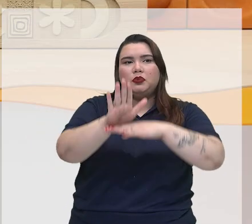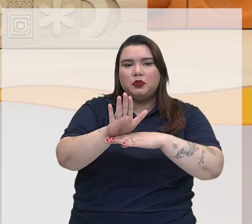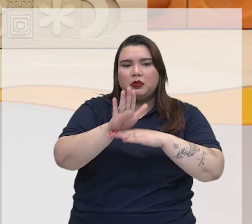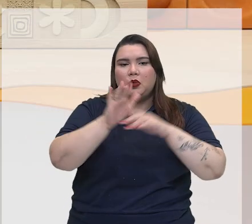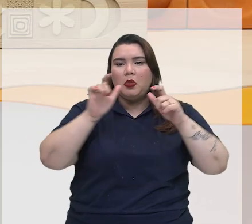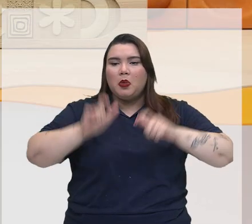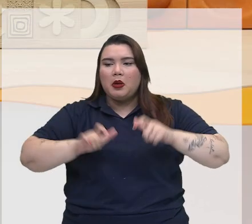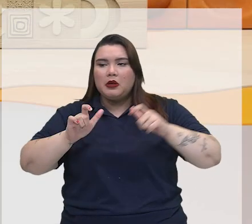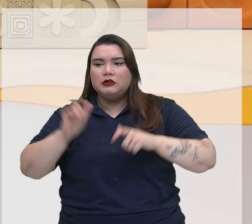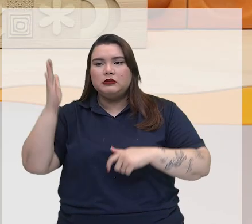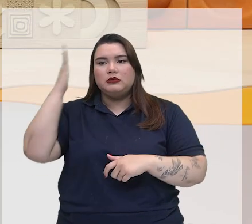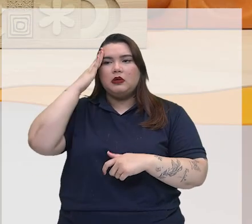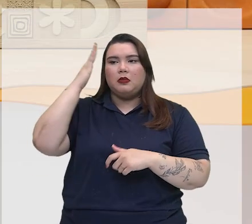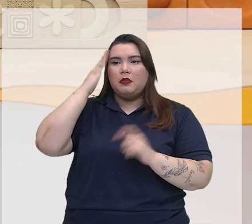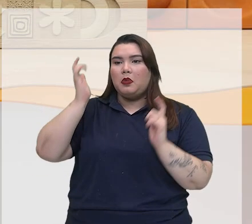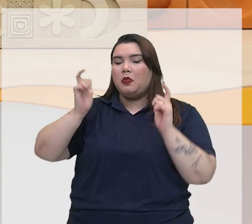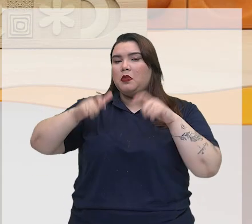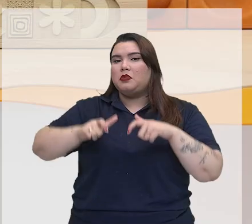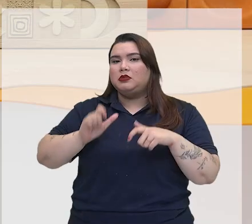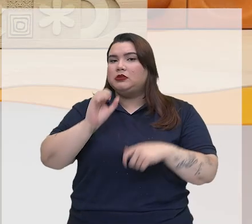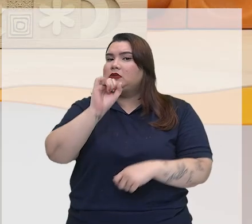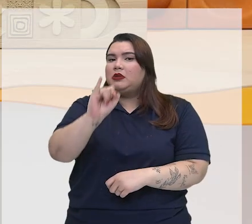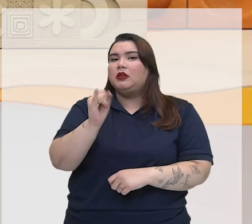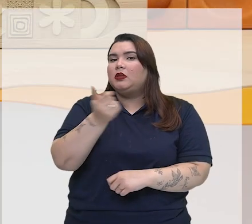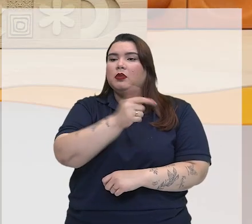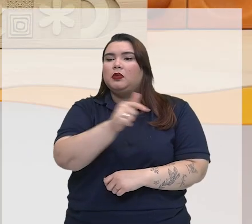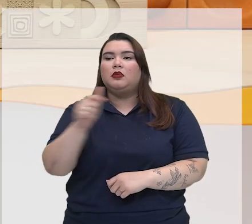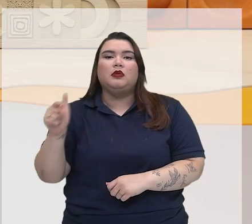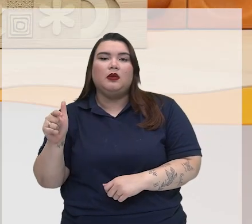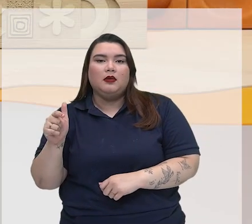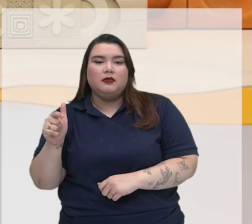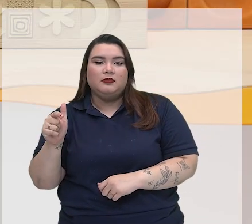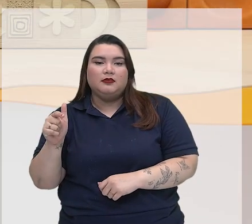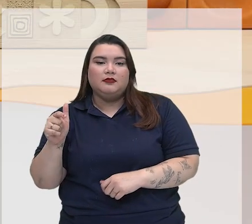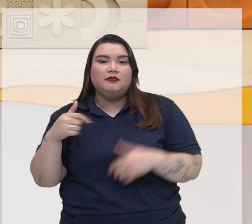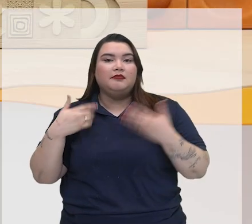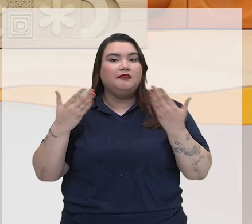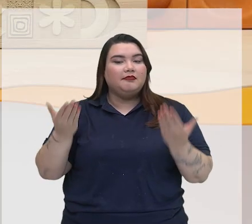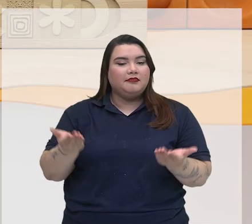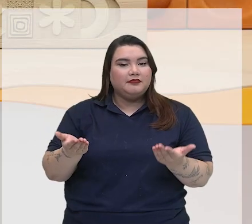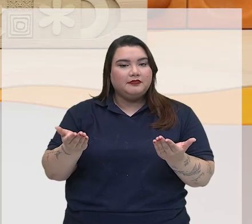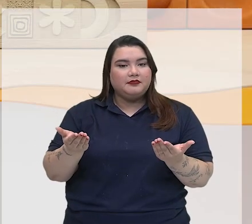se localizar, a se orientar no espaço geográfico?